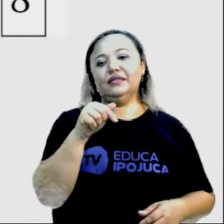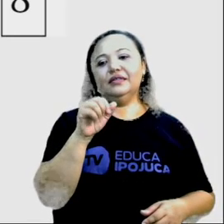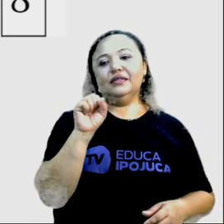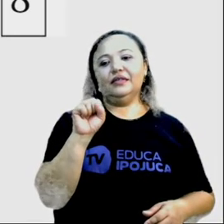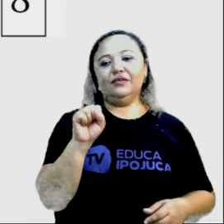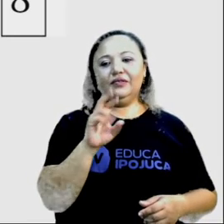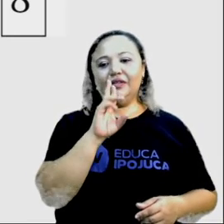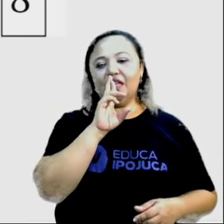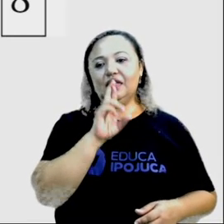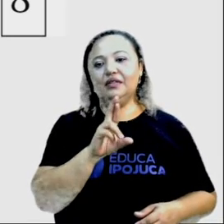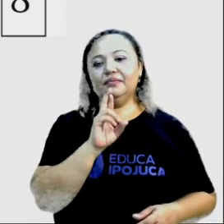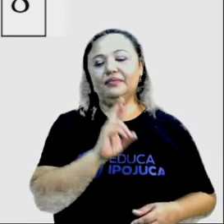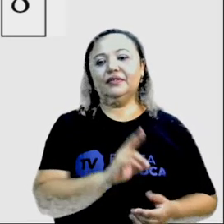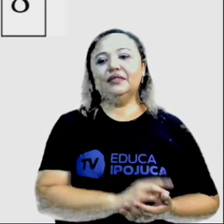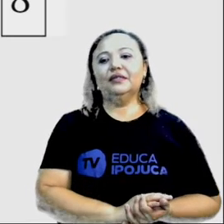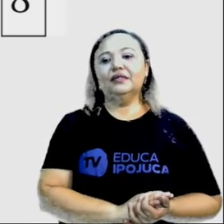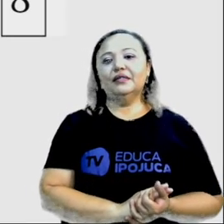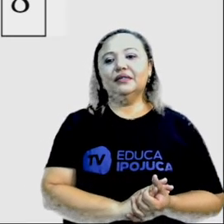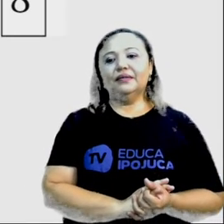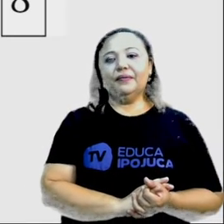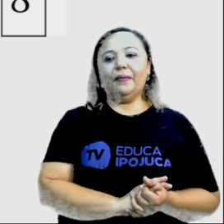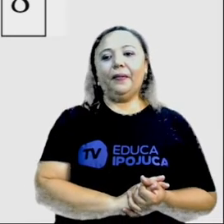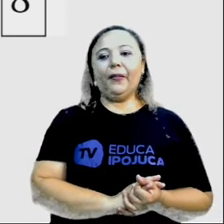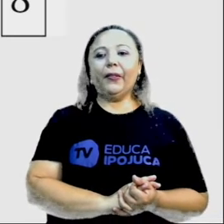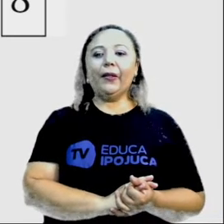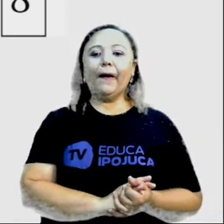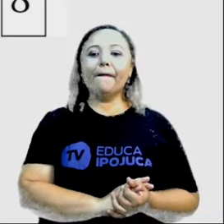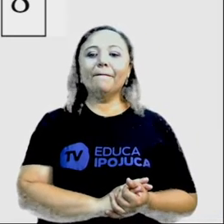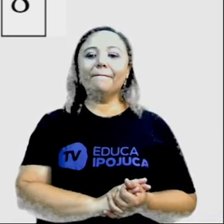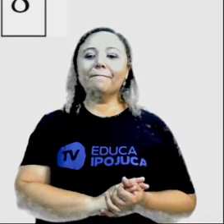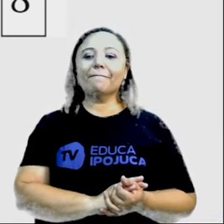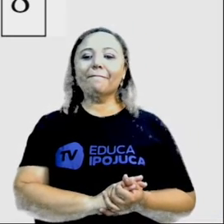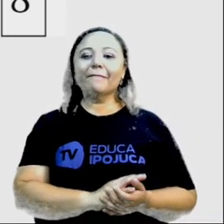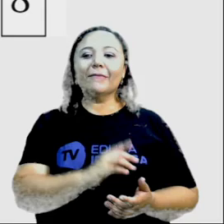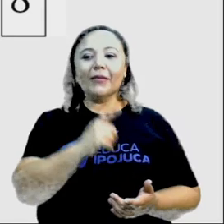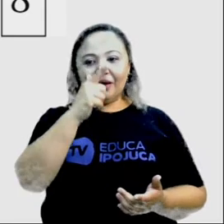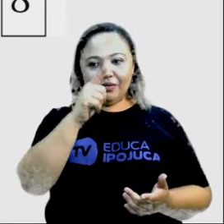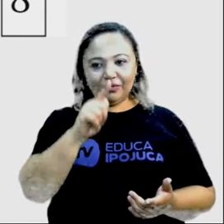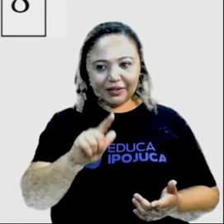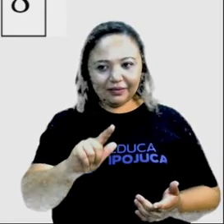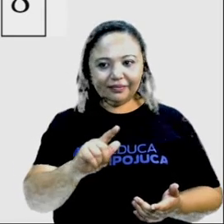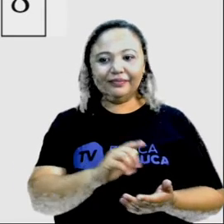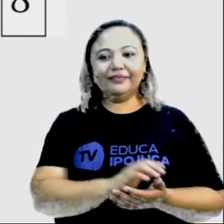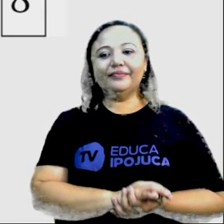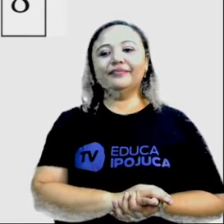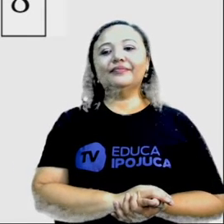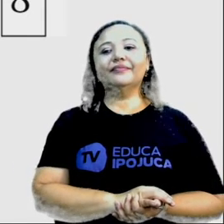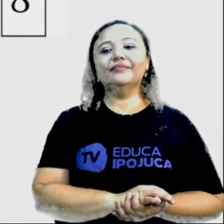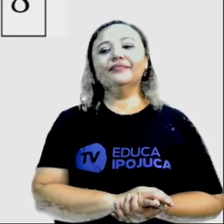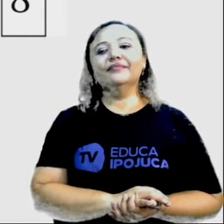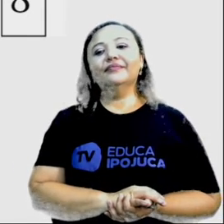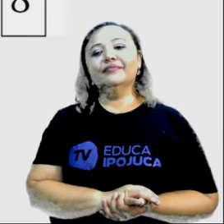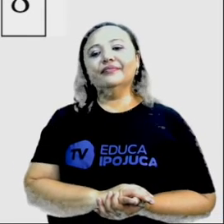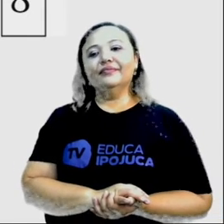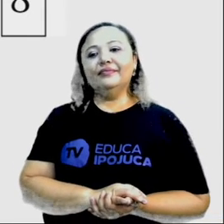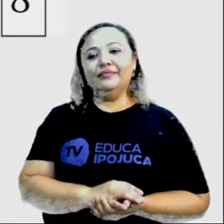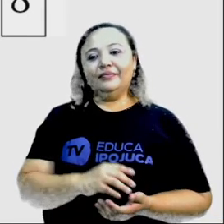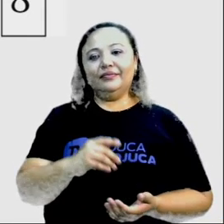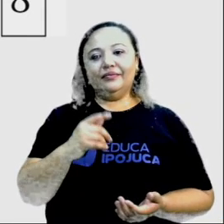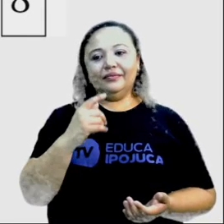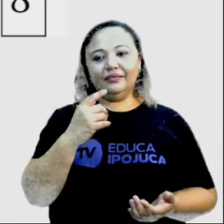78. Tá? Formamos aí o número 71. Vamos para a segunda adição. Temos